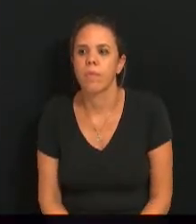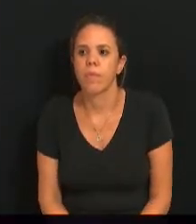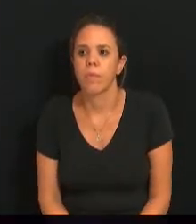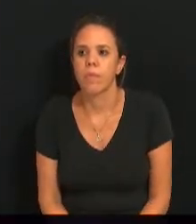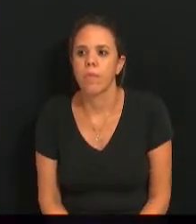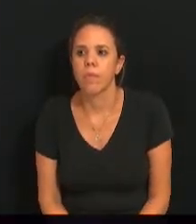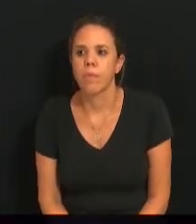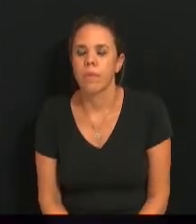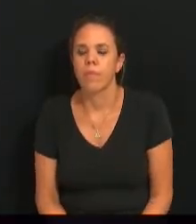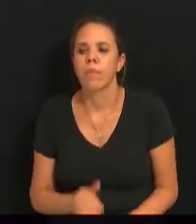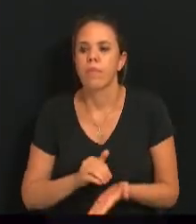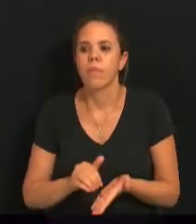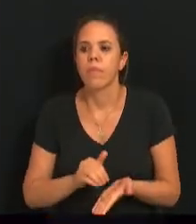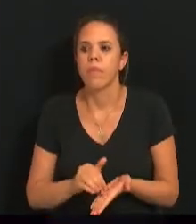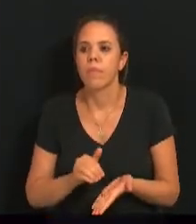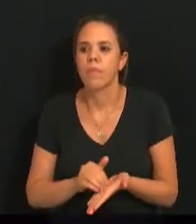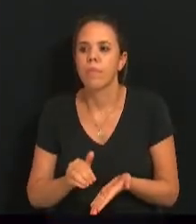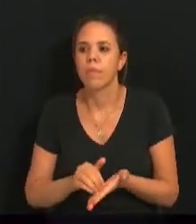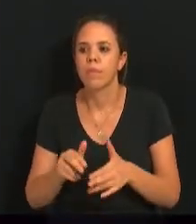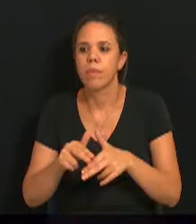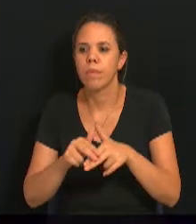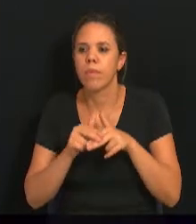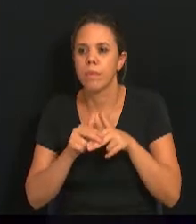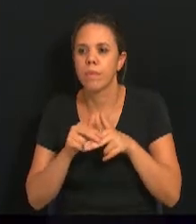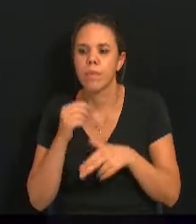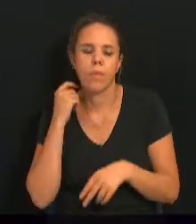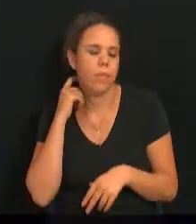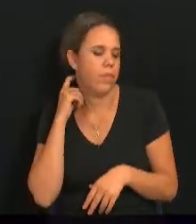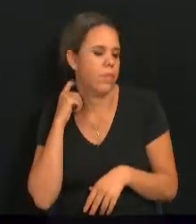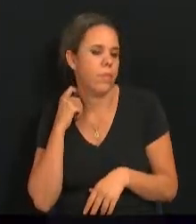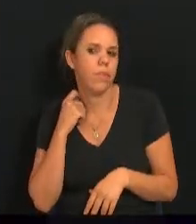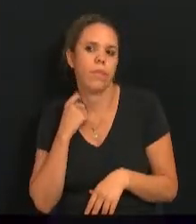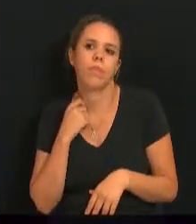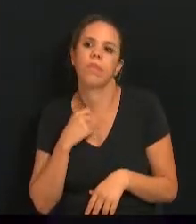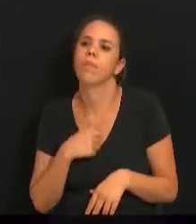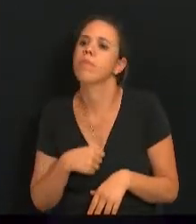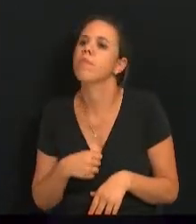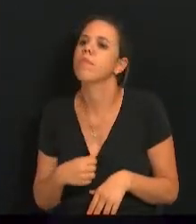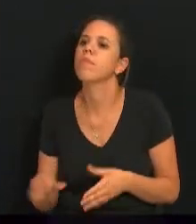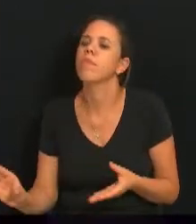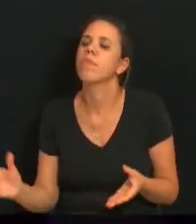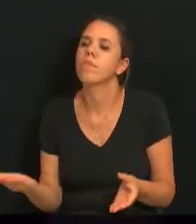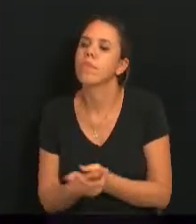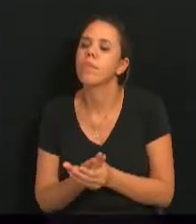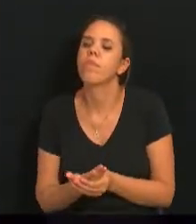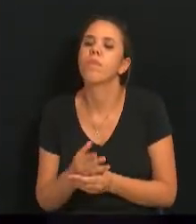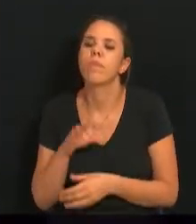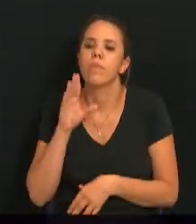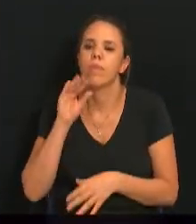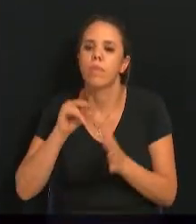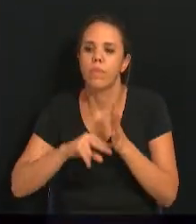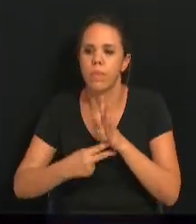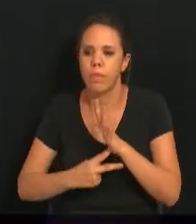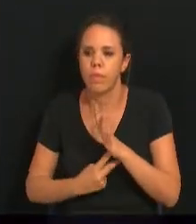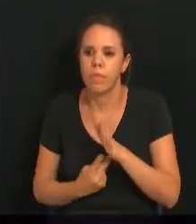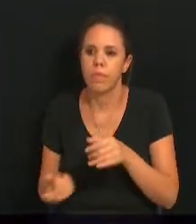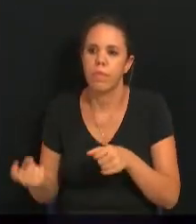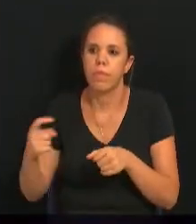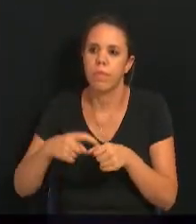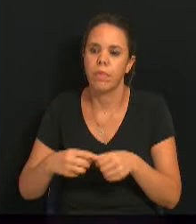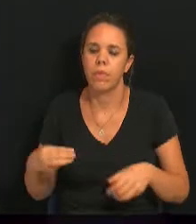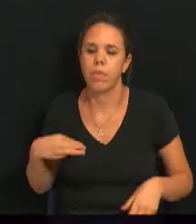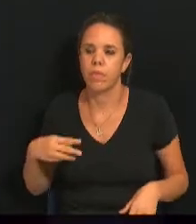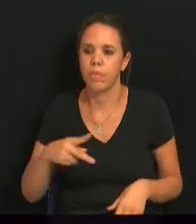A secretaria também, em função aí de um recurso jurídico implementado pelo Sindicato dos Servidores, teve um retorno do Ministério